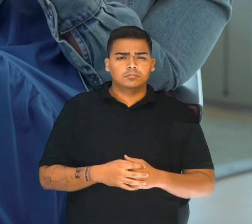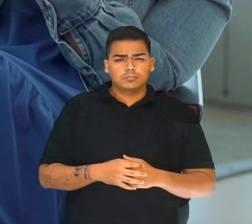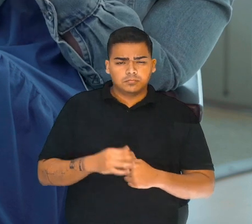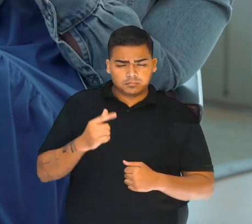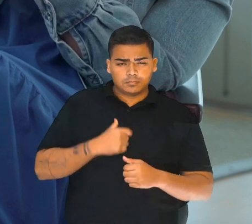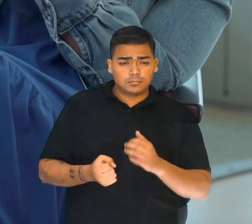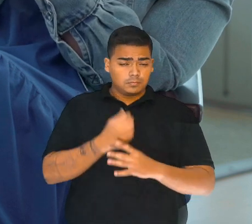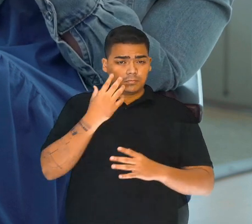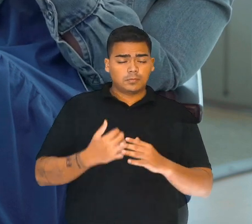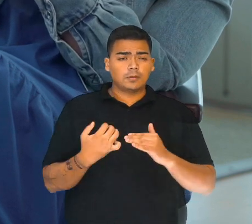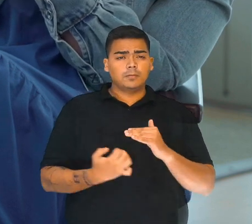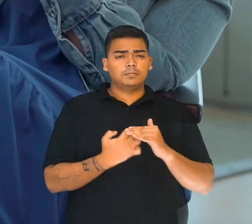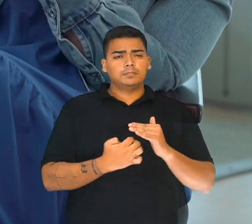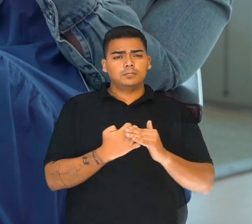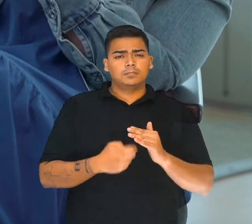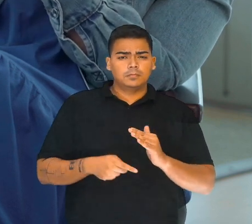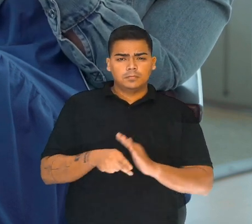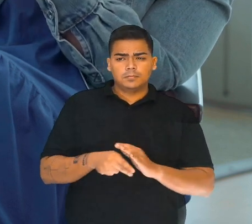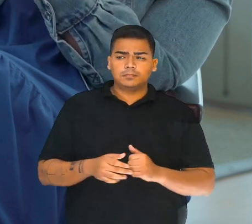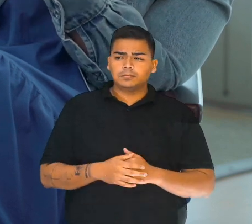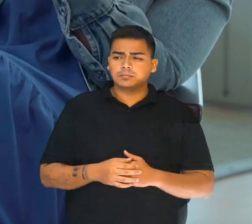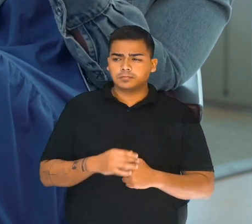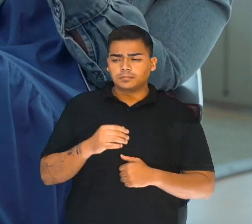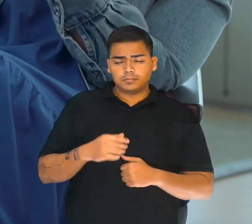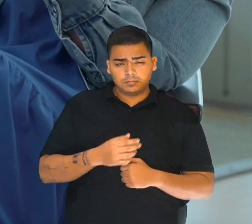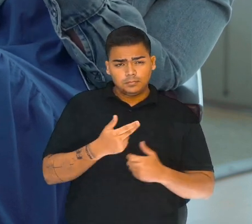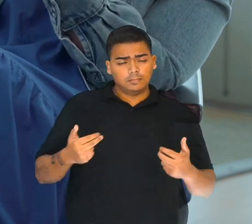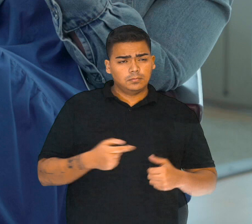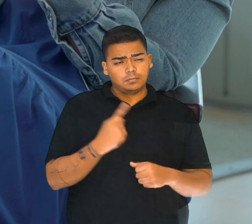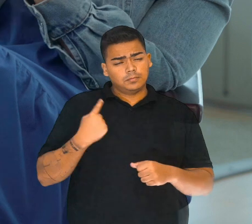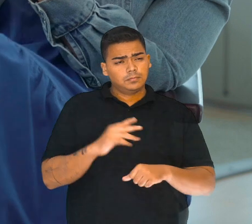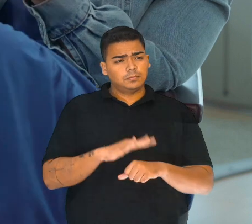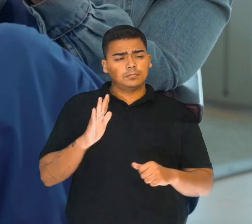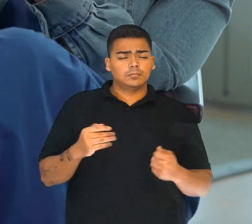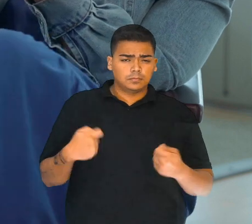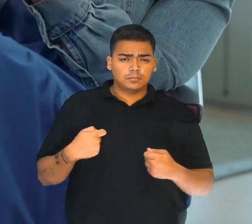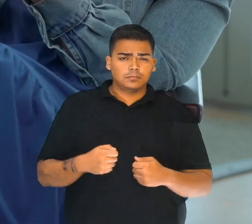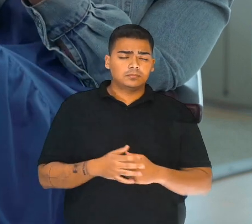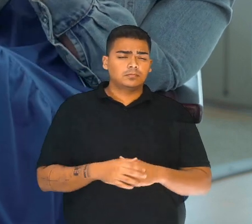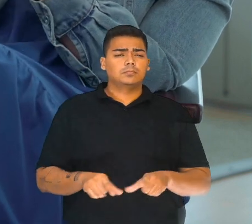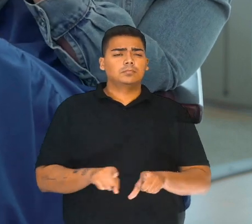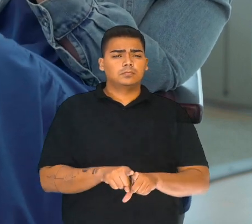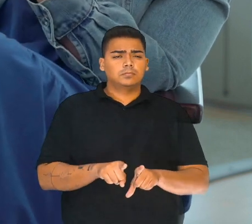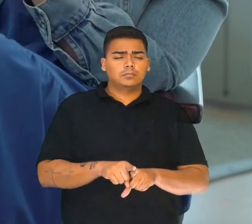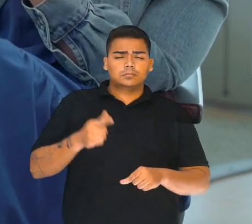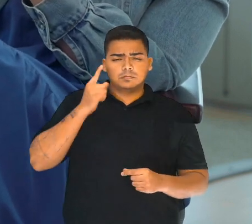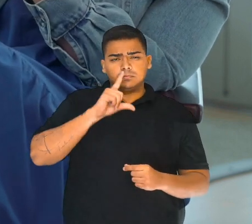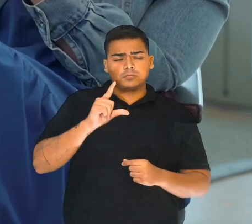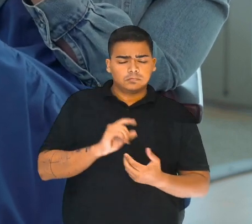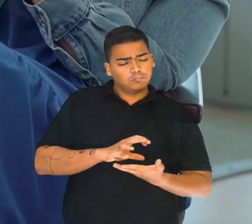pensando em fundar uma empresa do ponto de vista de disponibilidade de talento, que é o que você mais precisa no começo de uma jornada, e